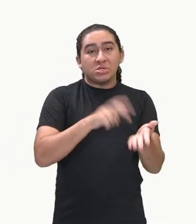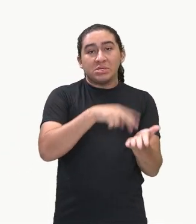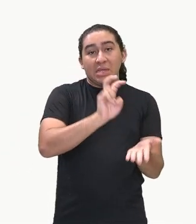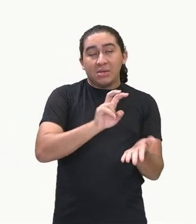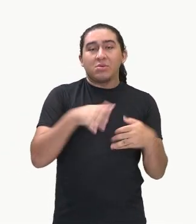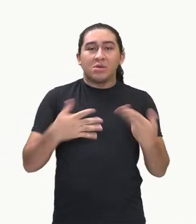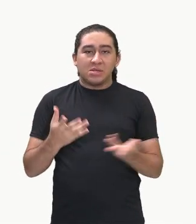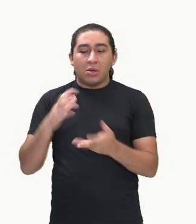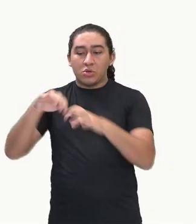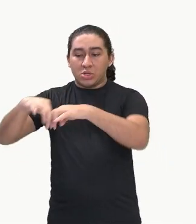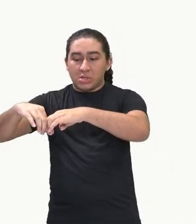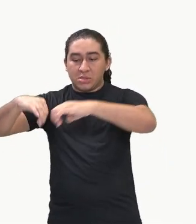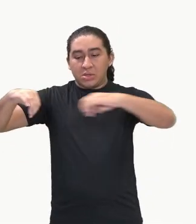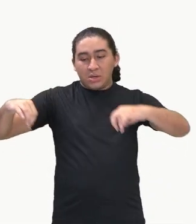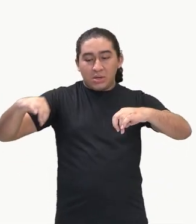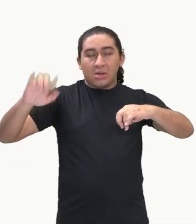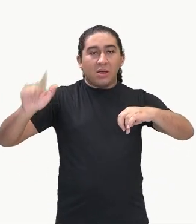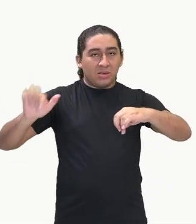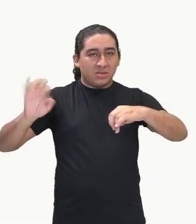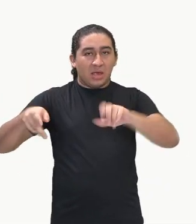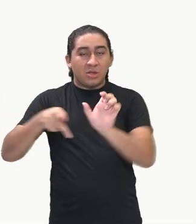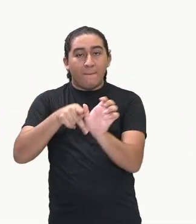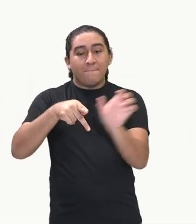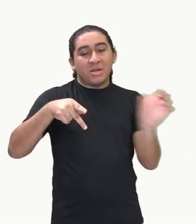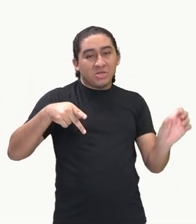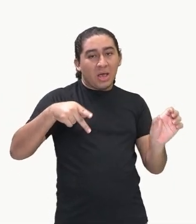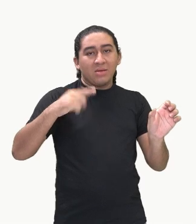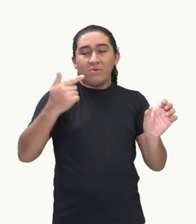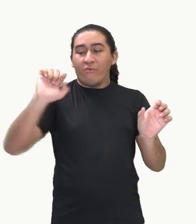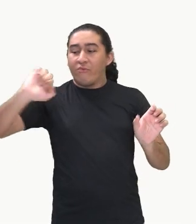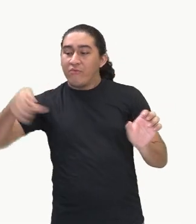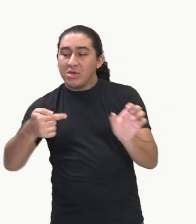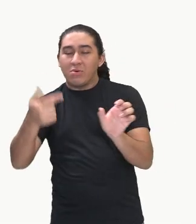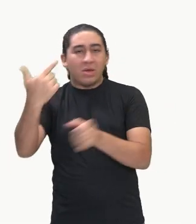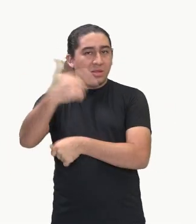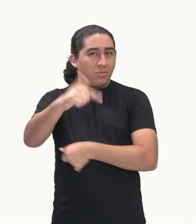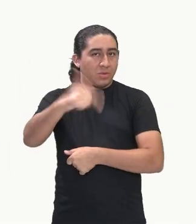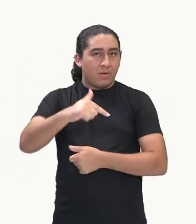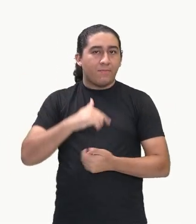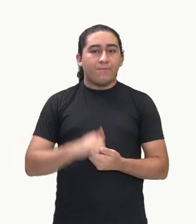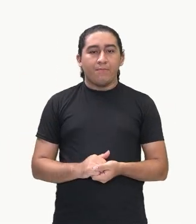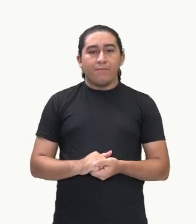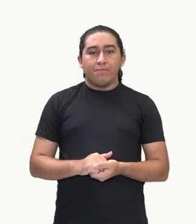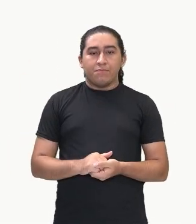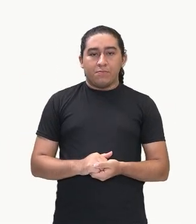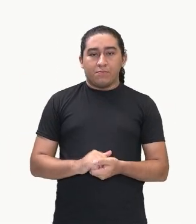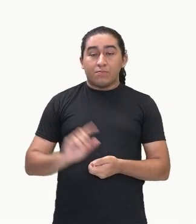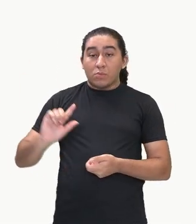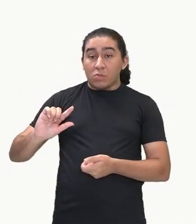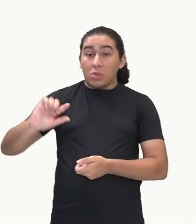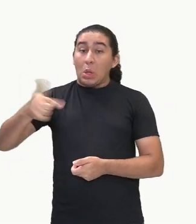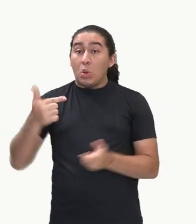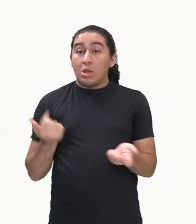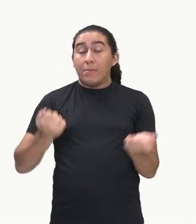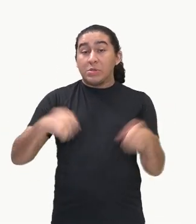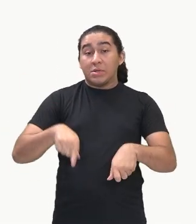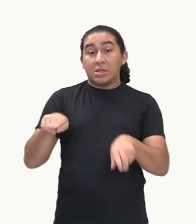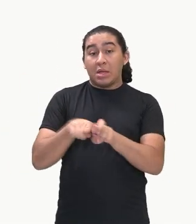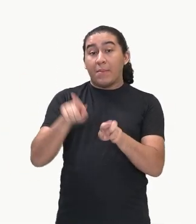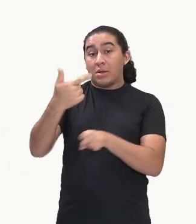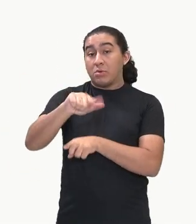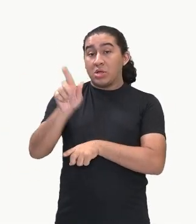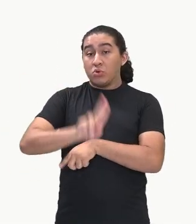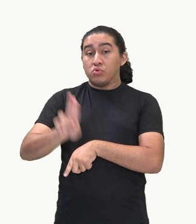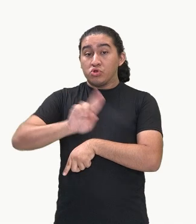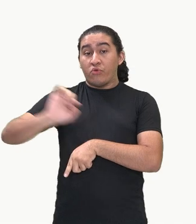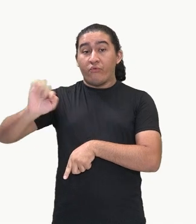Você tirando o sujeito, o restante é predicado. Não se usa vírgula. Outro caso que não se utiliza a